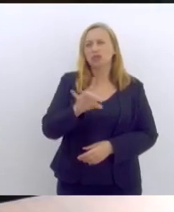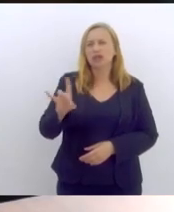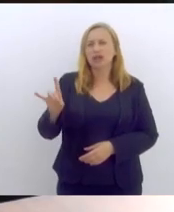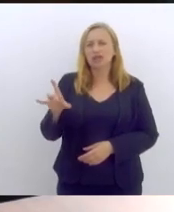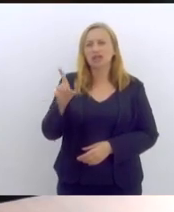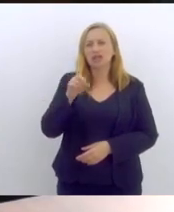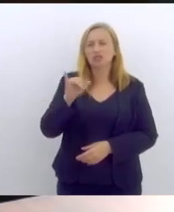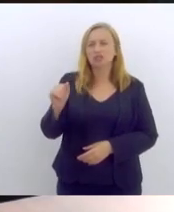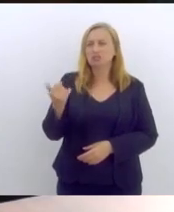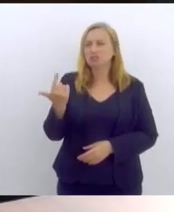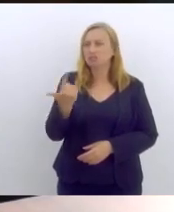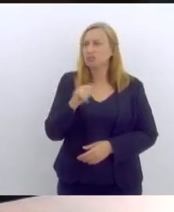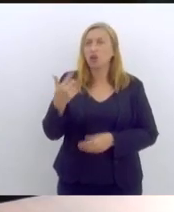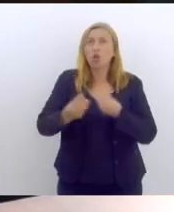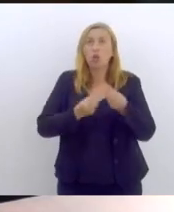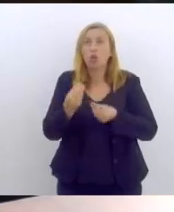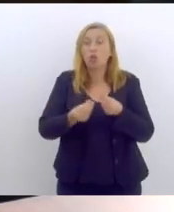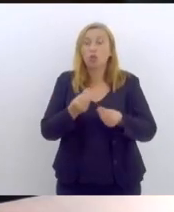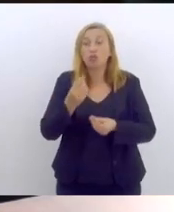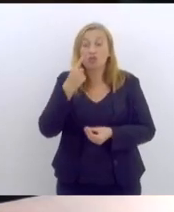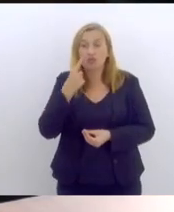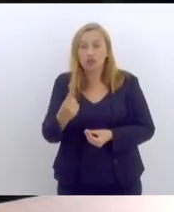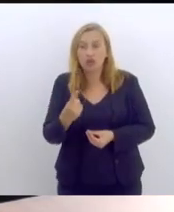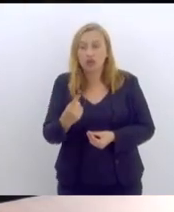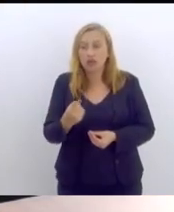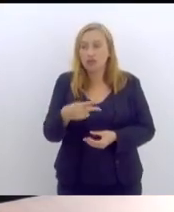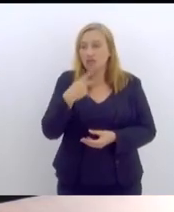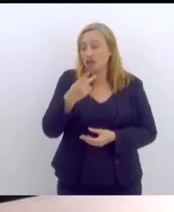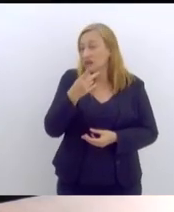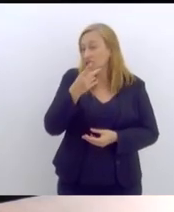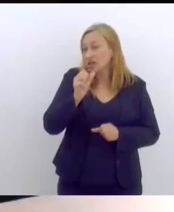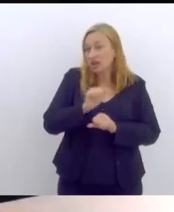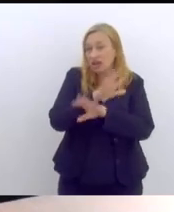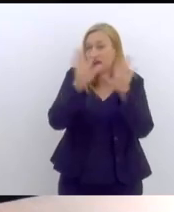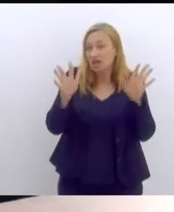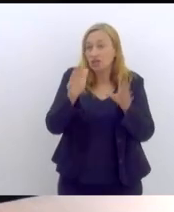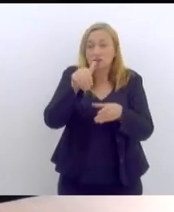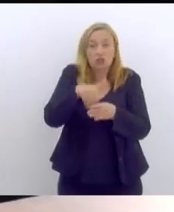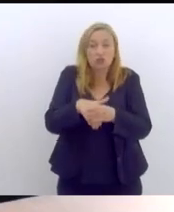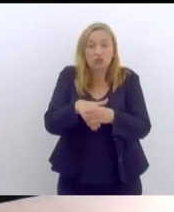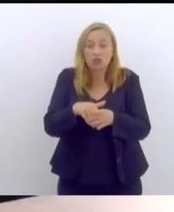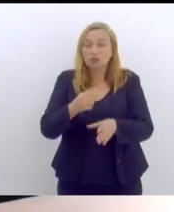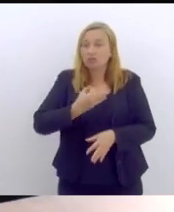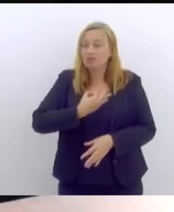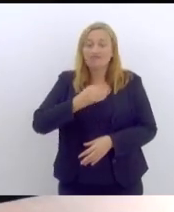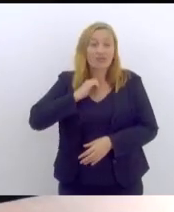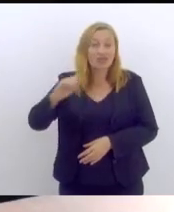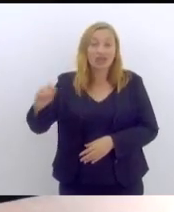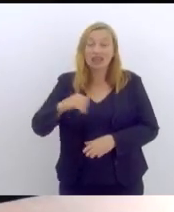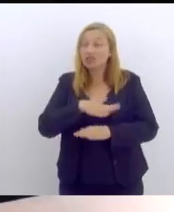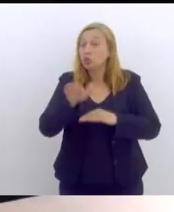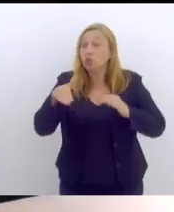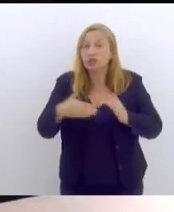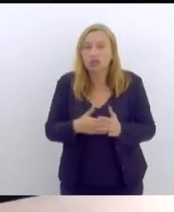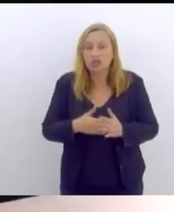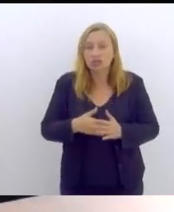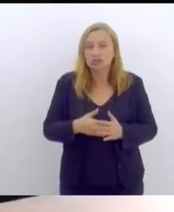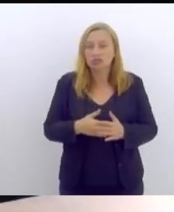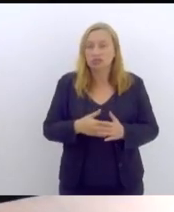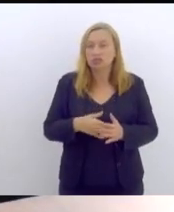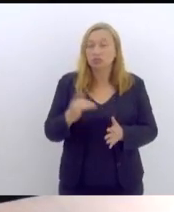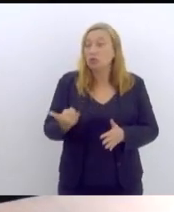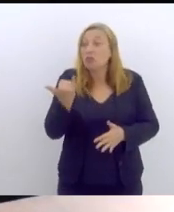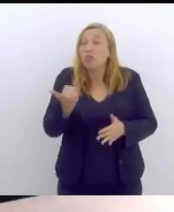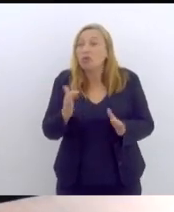para a gente apreciar. Eu fiz uma opção clara. Não voto mais medalha, me abstenho de todas. Não estou entrando